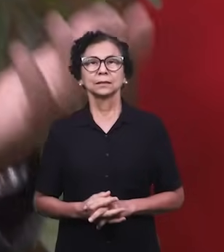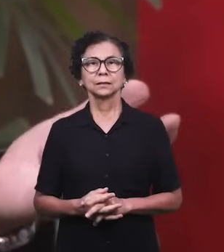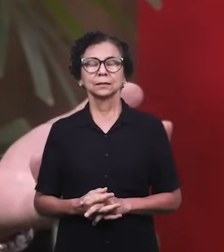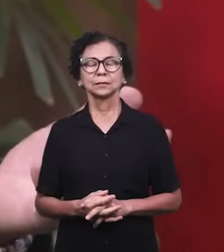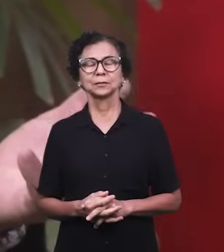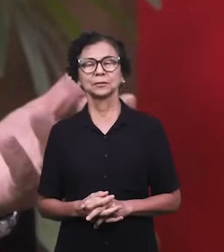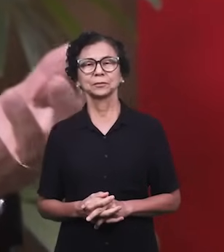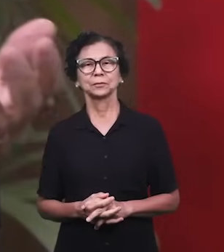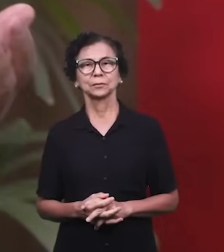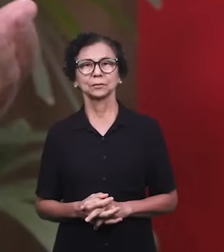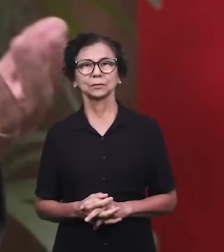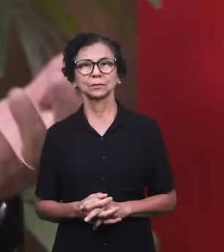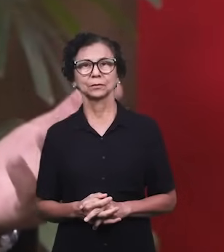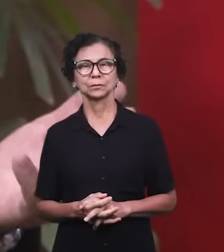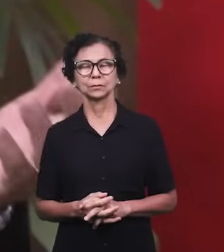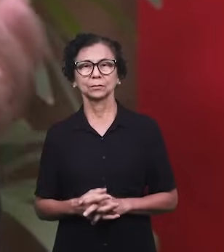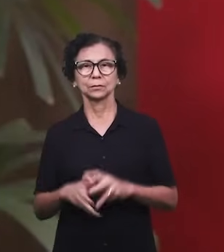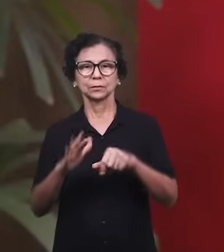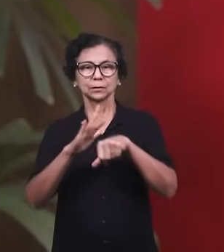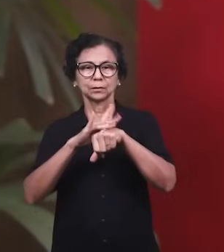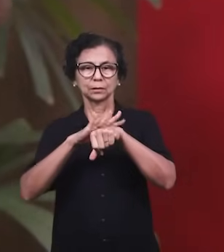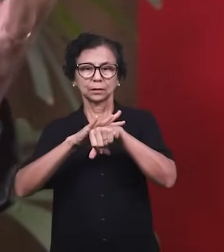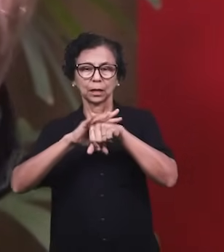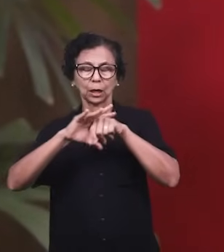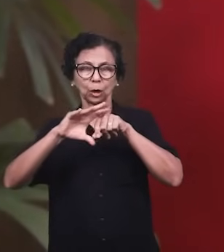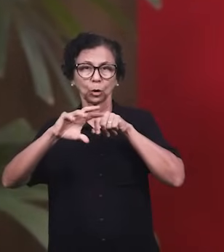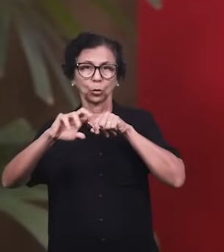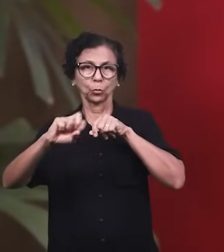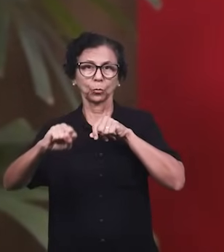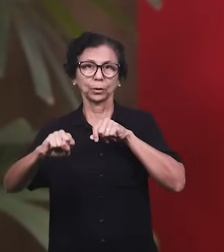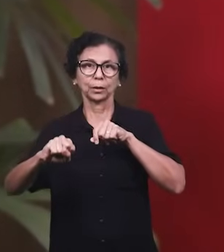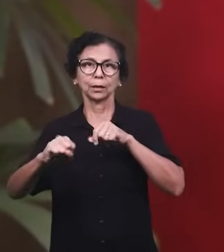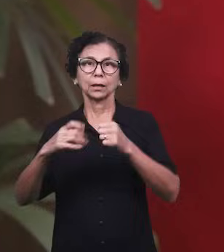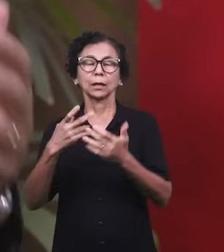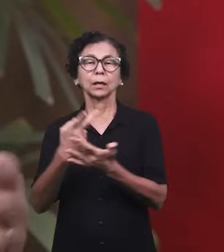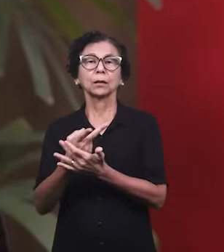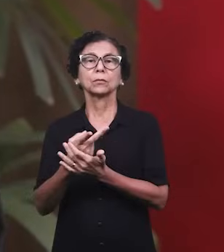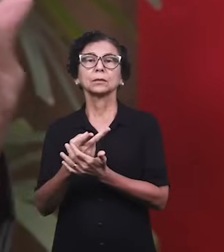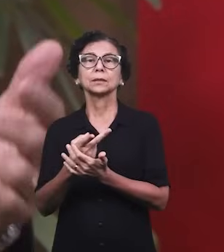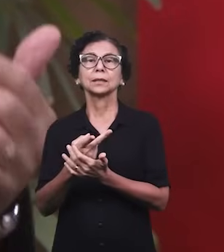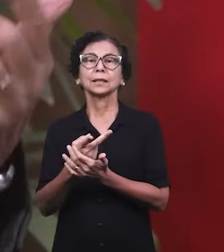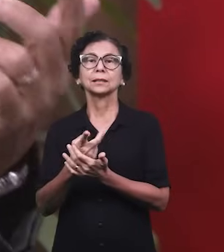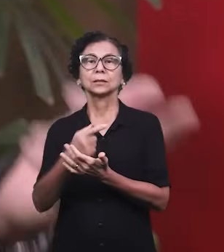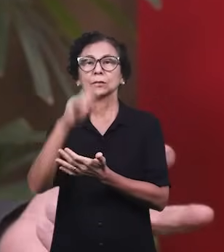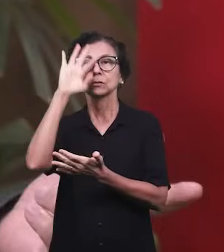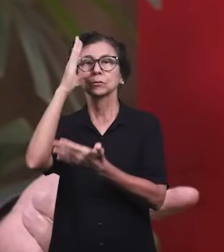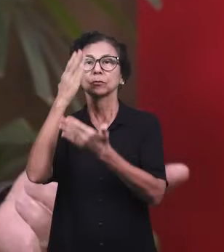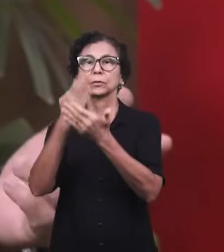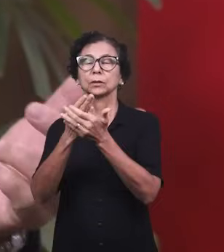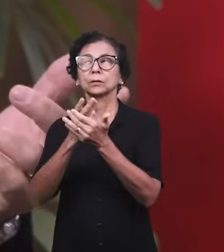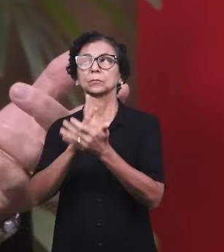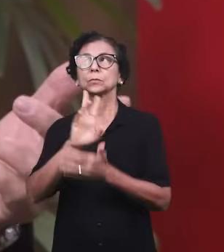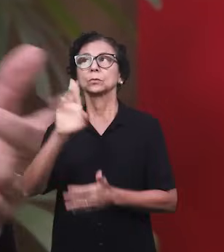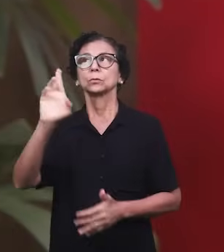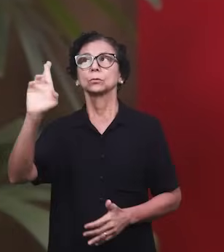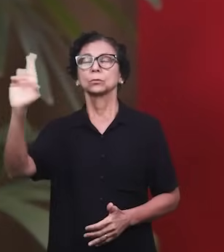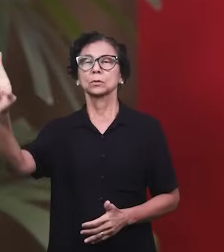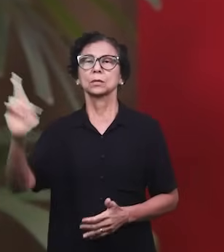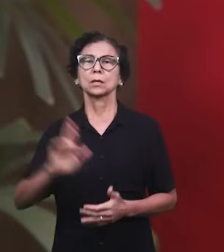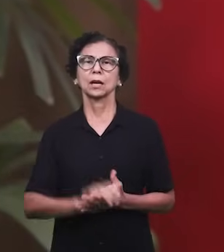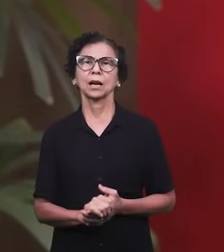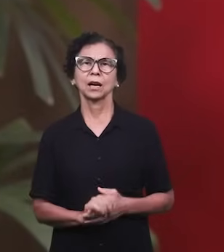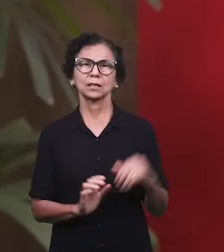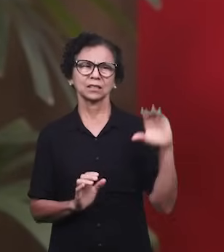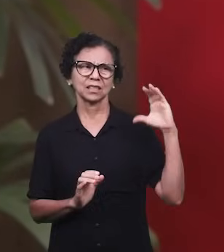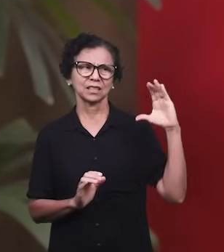cura física da parte do Senhor, ele sempre vem porque nós esperamos no Senhor. Nós não esperamos na